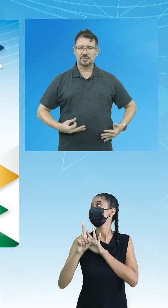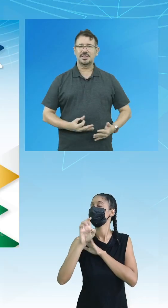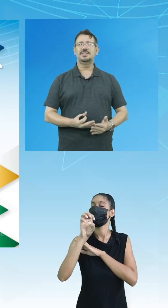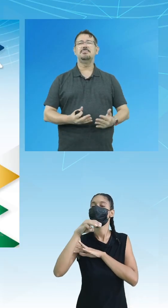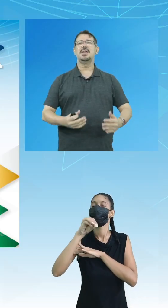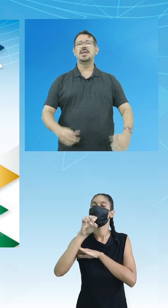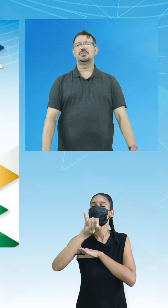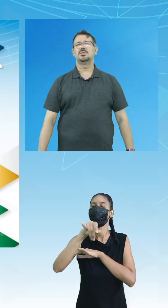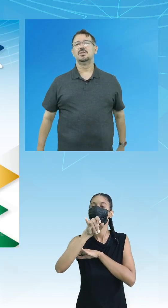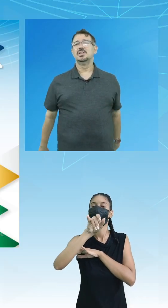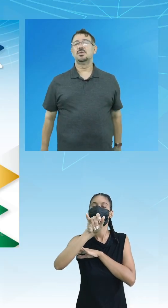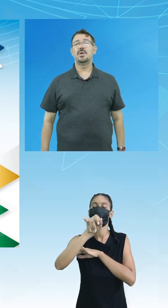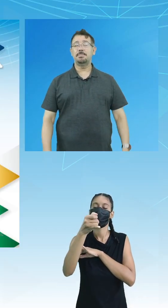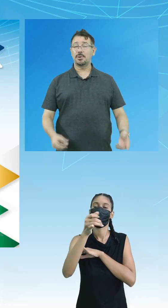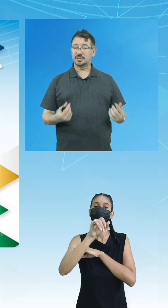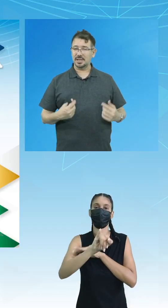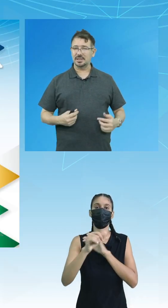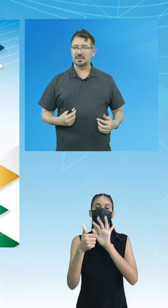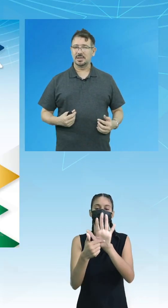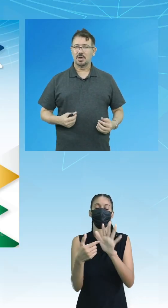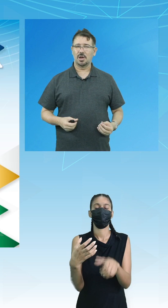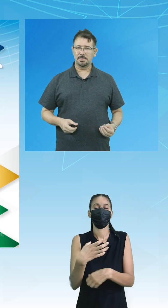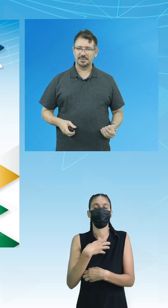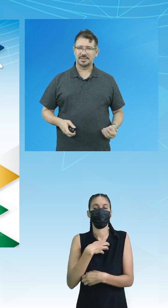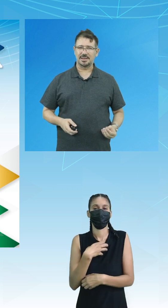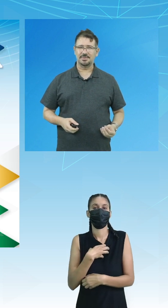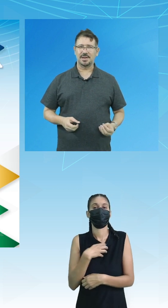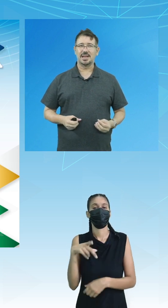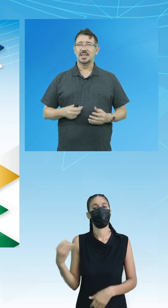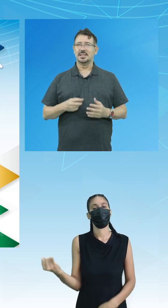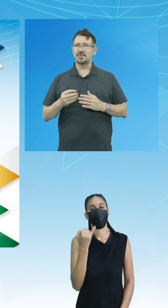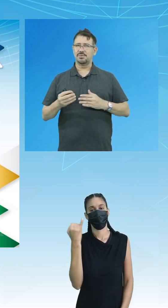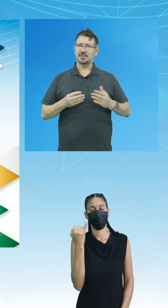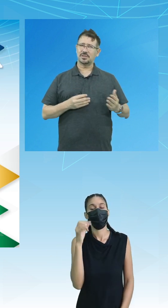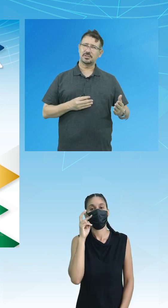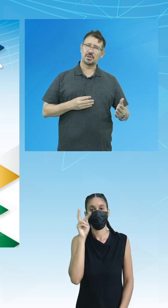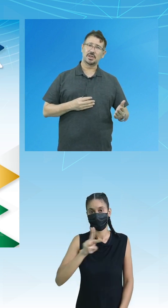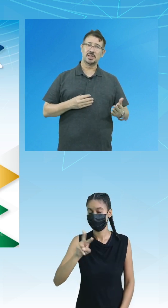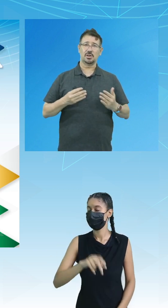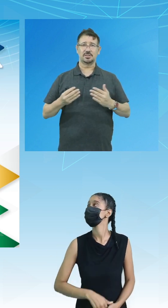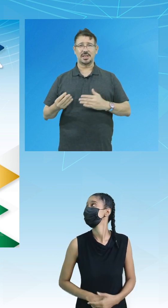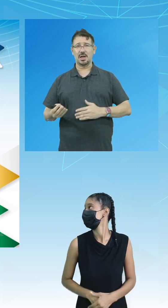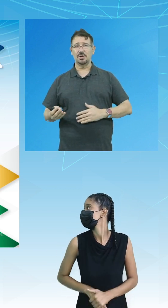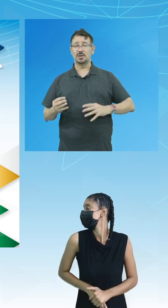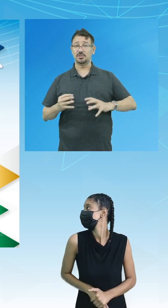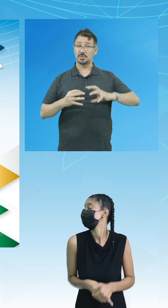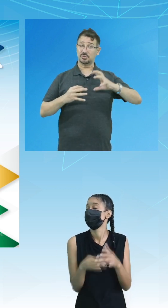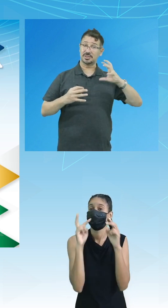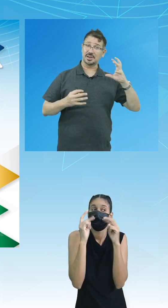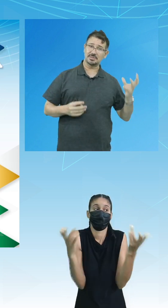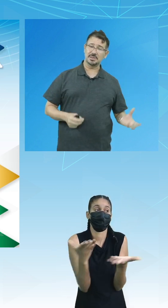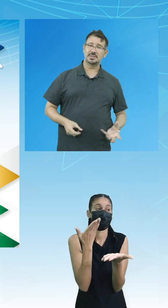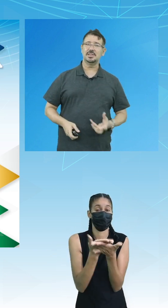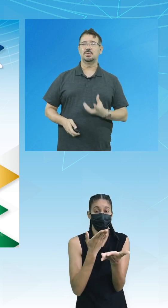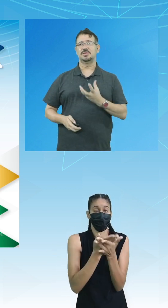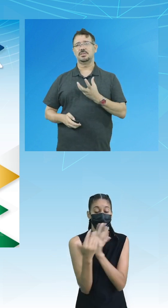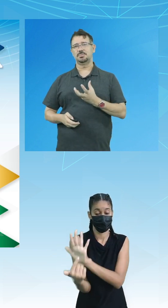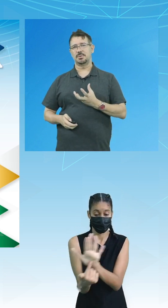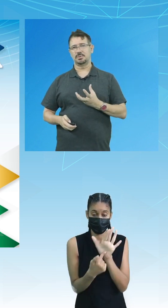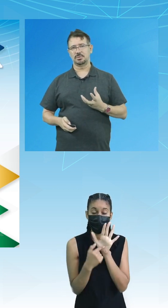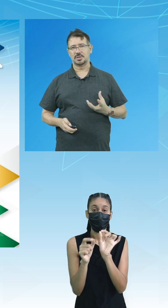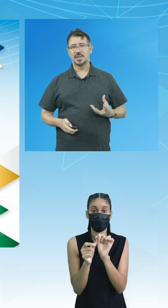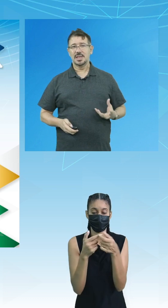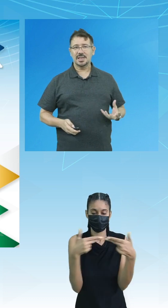do sentimento. Então, é importante observar. Então, veja só que em nossa aula nós estamos transmitindo